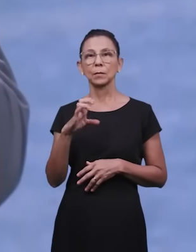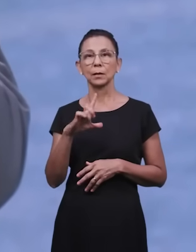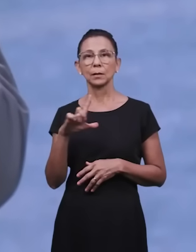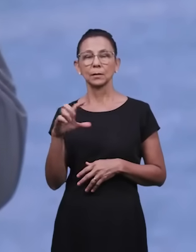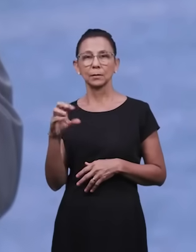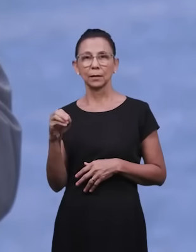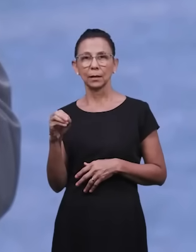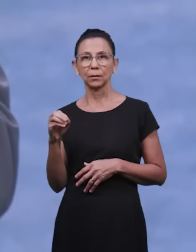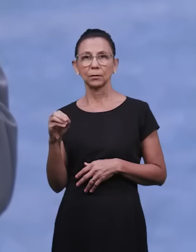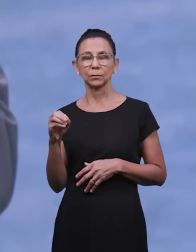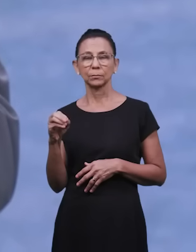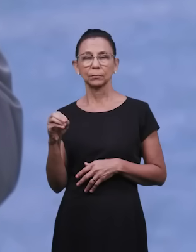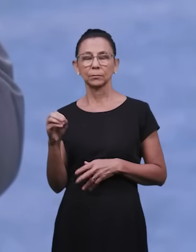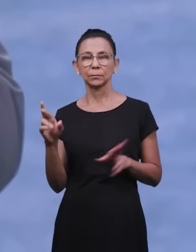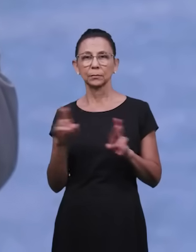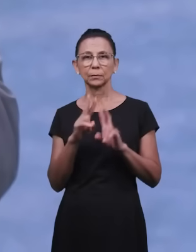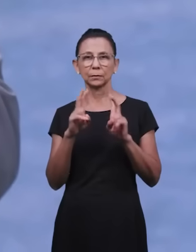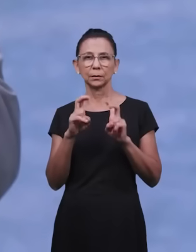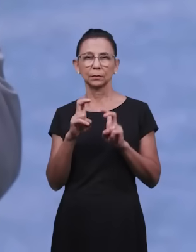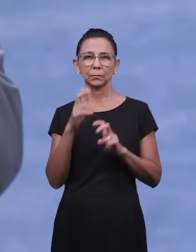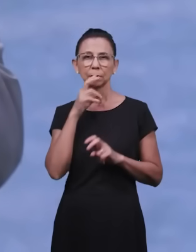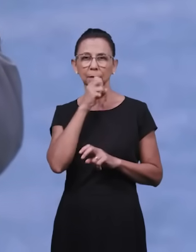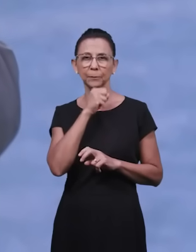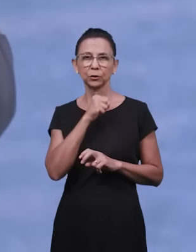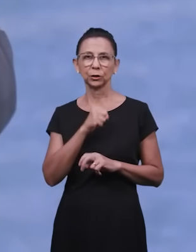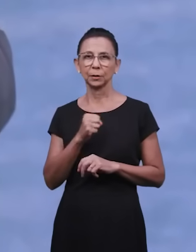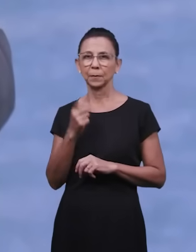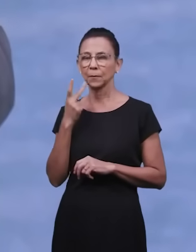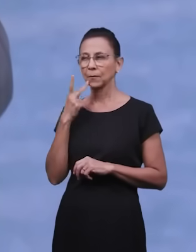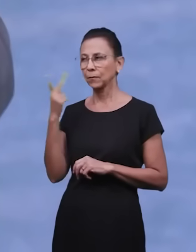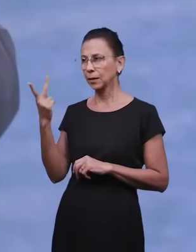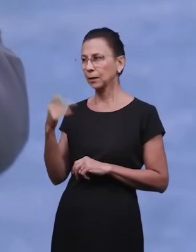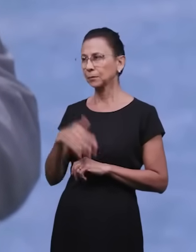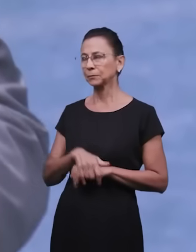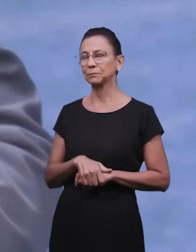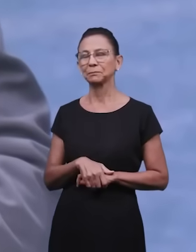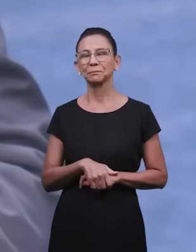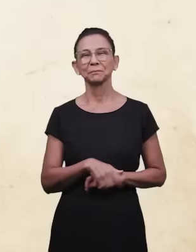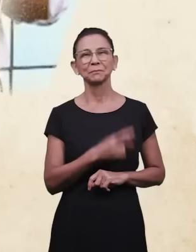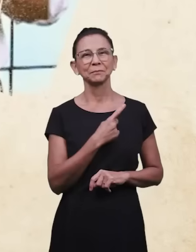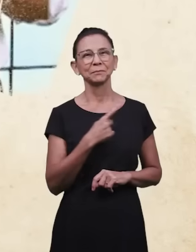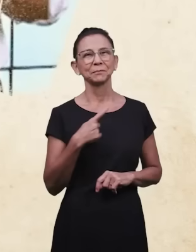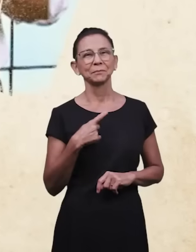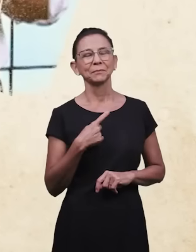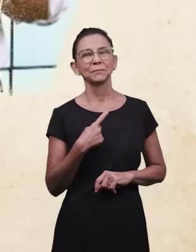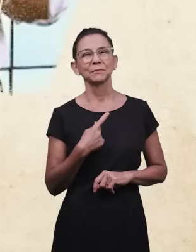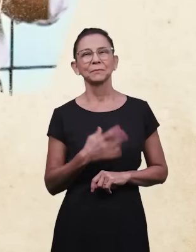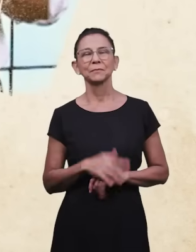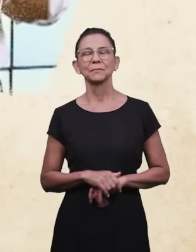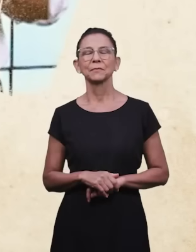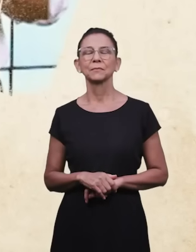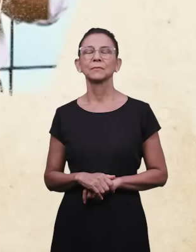trazida pelo pastor Marcelo Ferreira sobre esse tema. Uma mensagem curtinha. Vamos lá, fala, pastor.